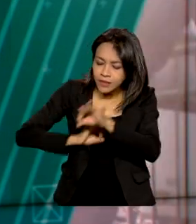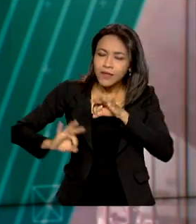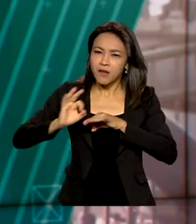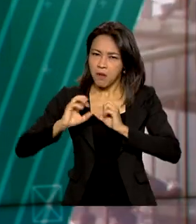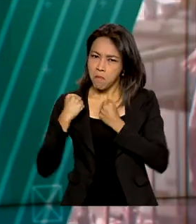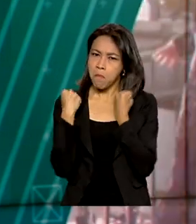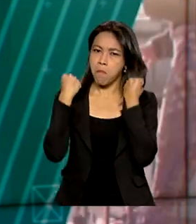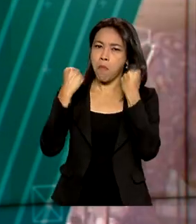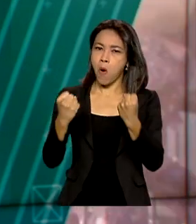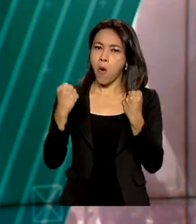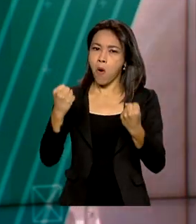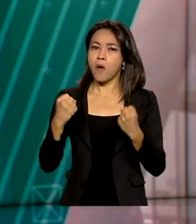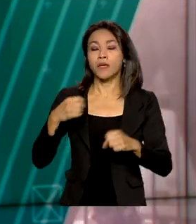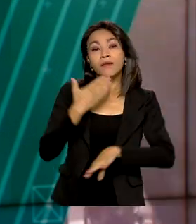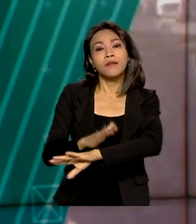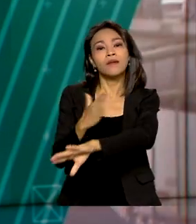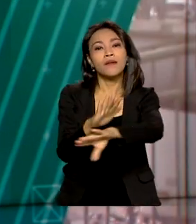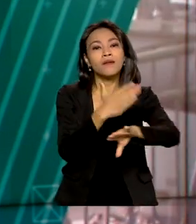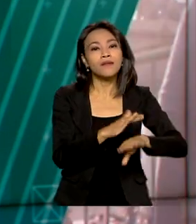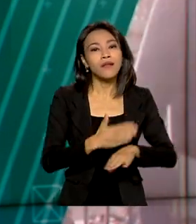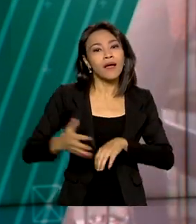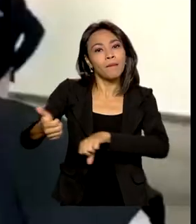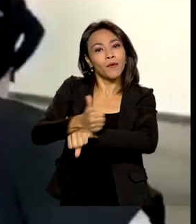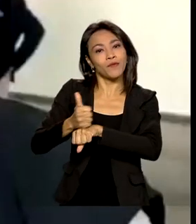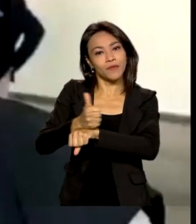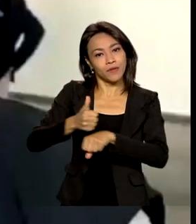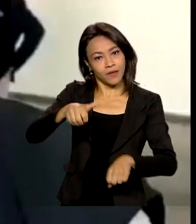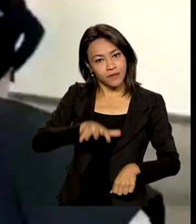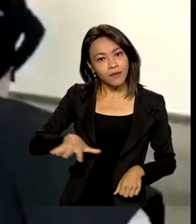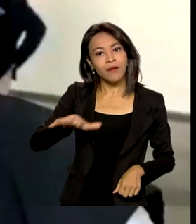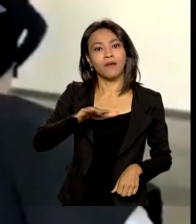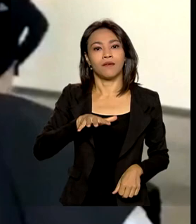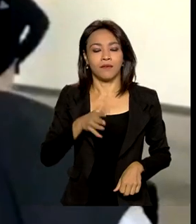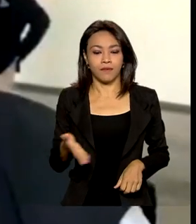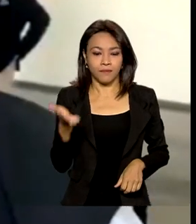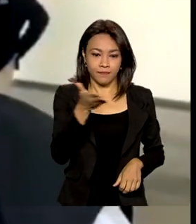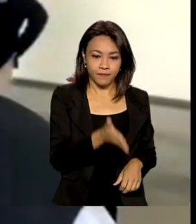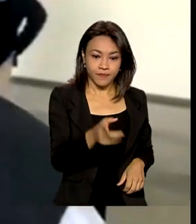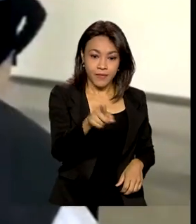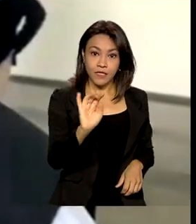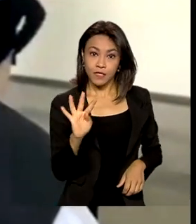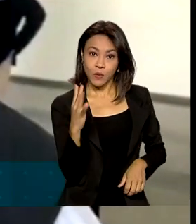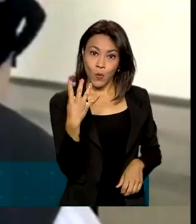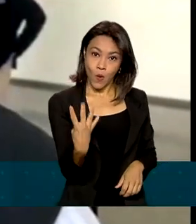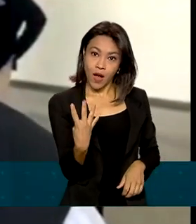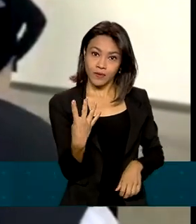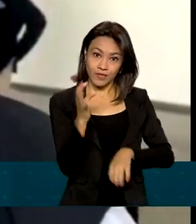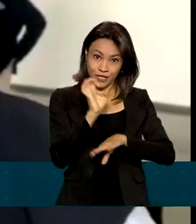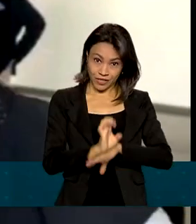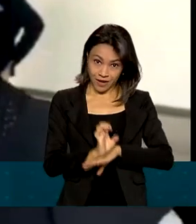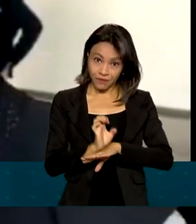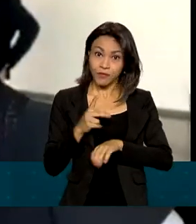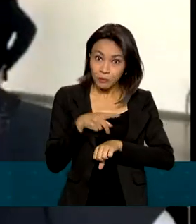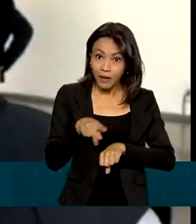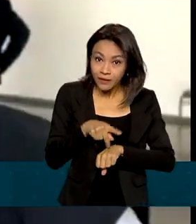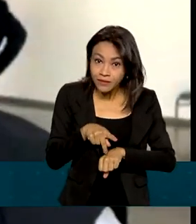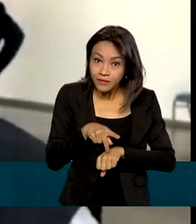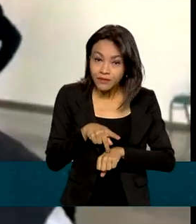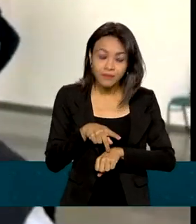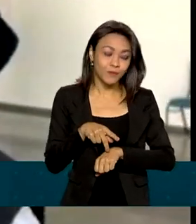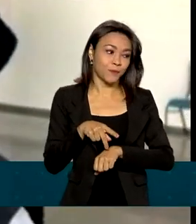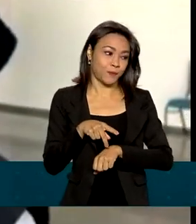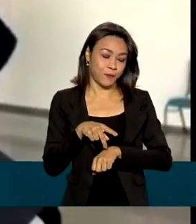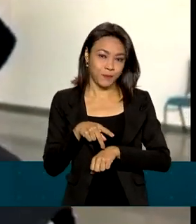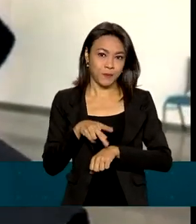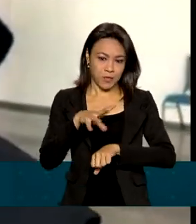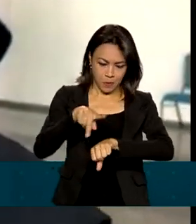ainda capacitar profissionais do setor. Se esses quatro estados fossem um país, seria um país